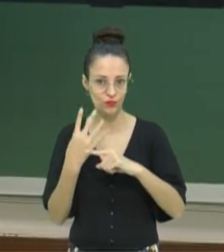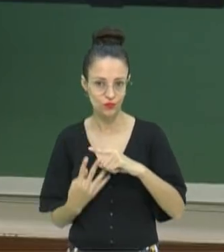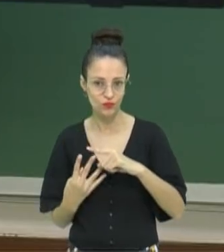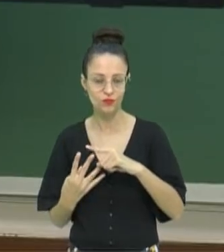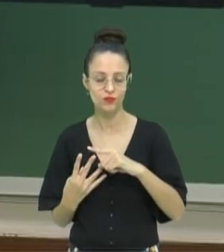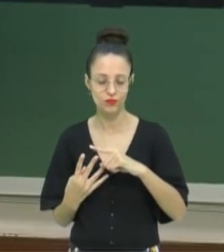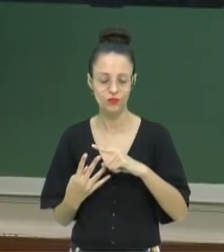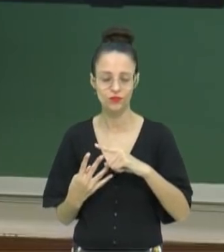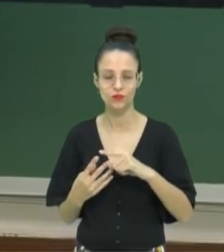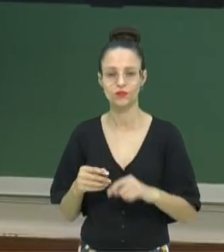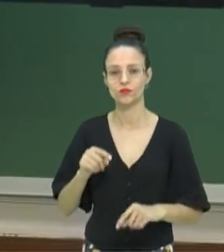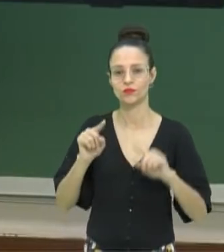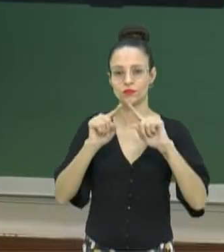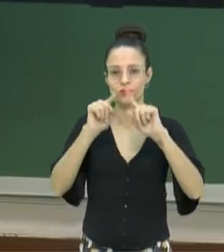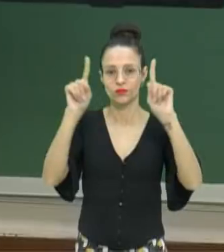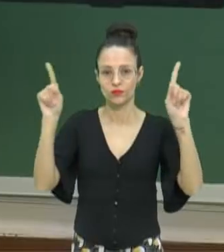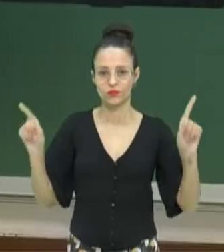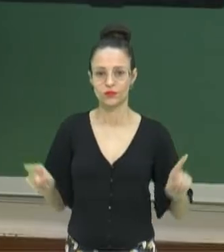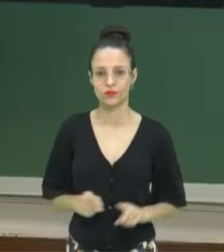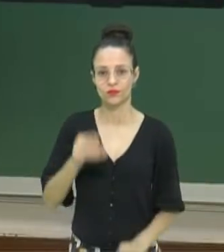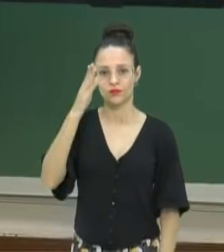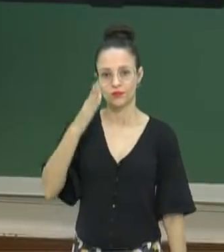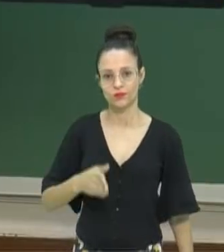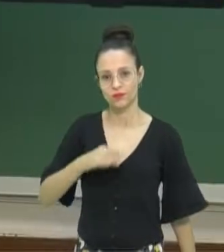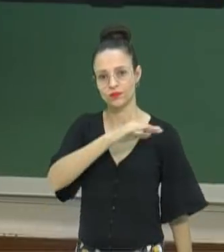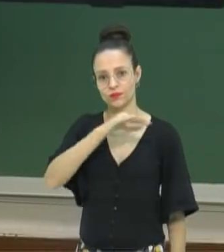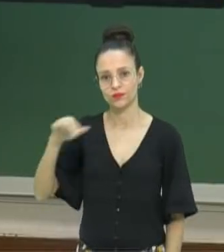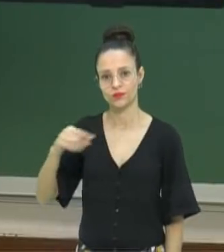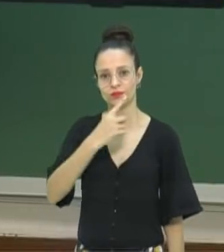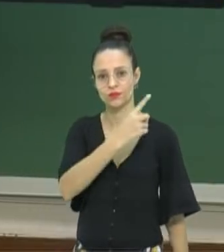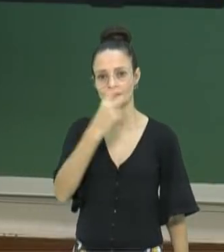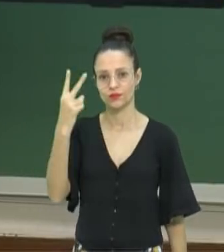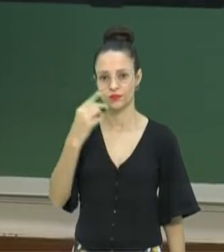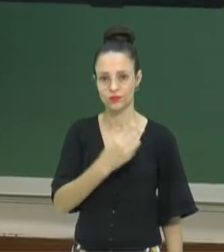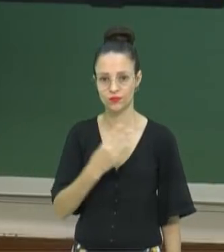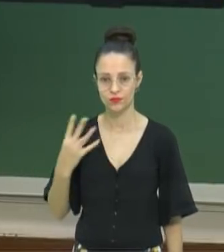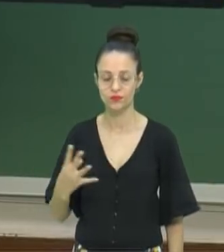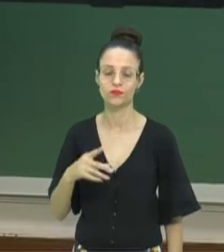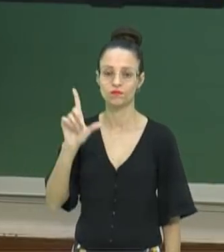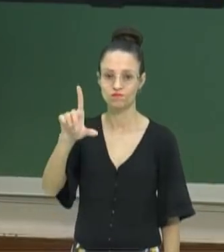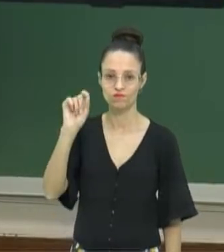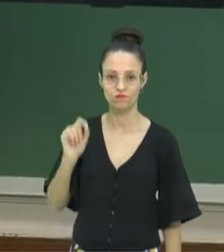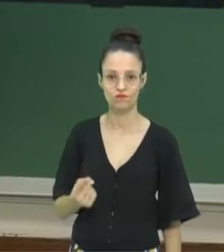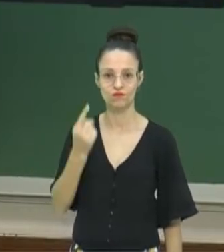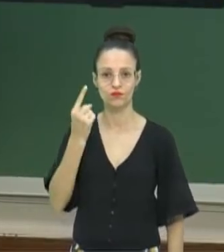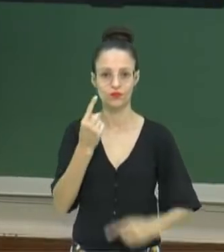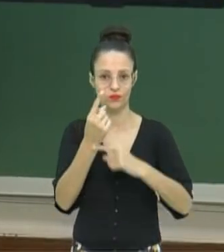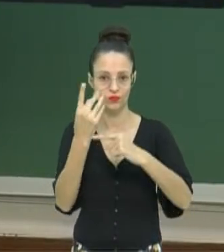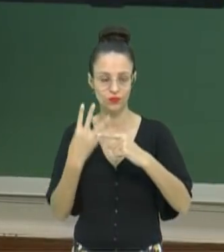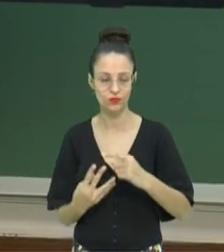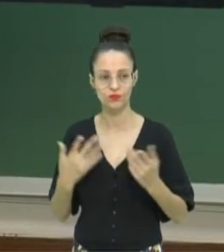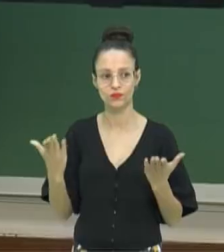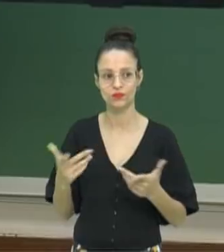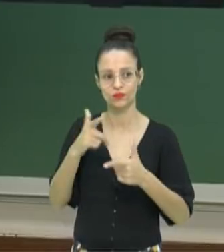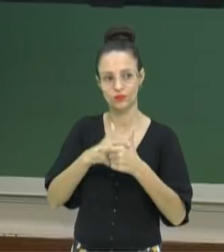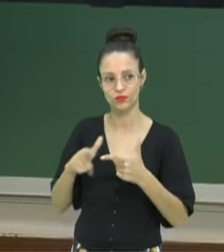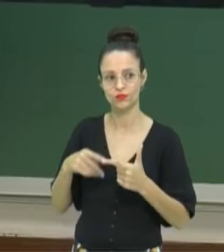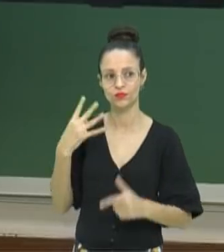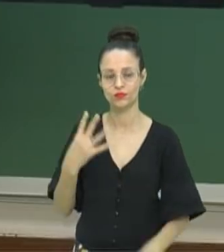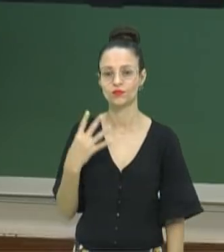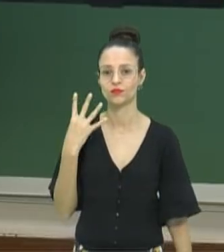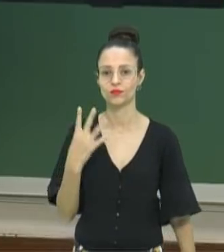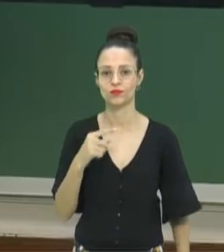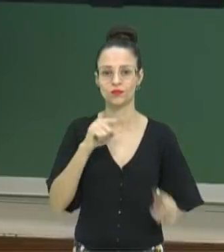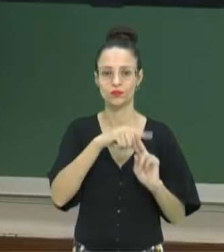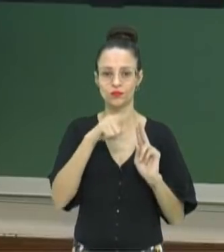se pegasse o círculo inteiro e dividisse em 4 e pegasse apenas uma parte. Então, dividido por 4 vai dar 4π